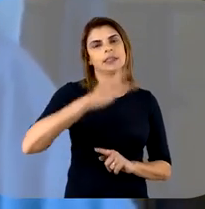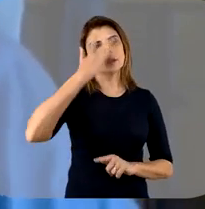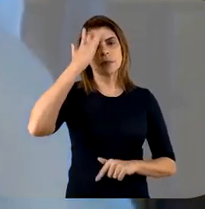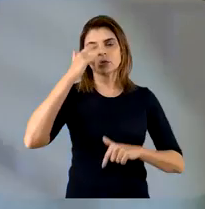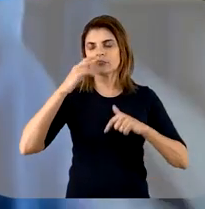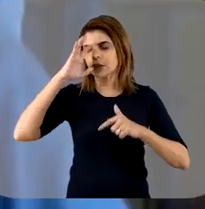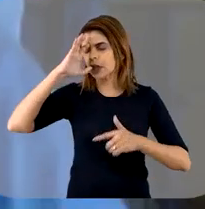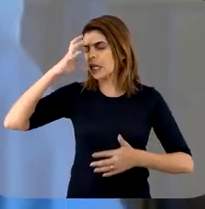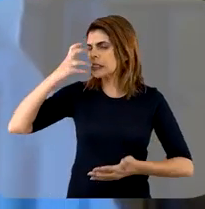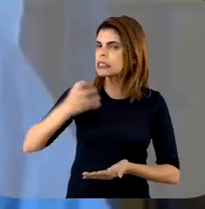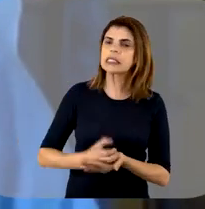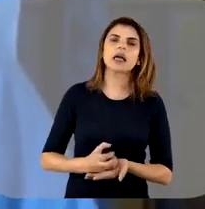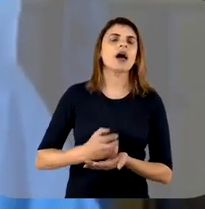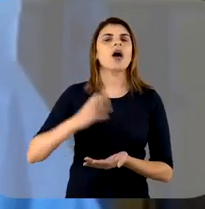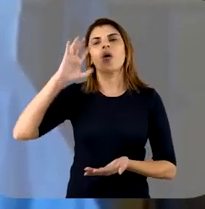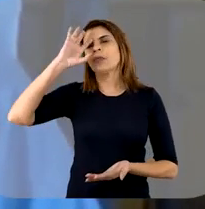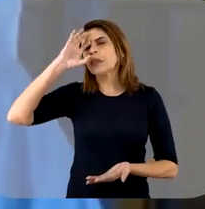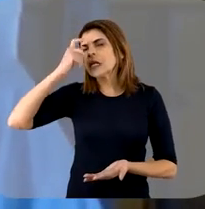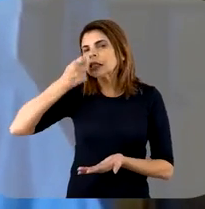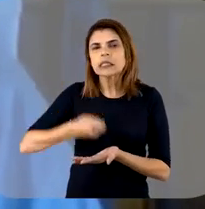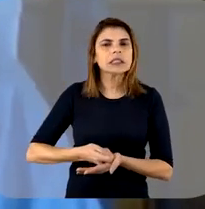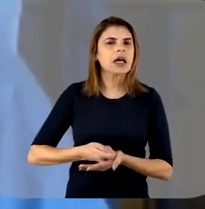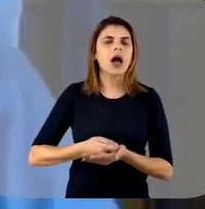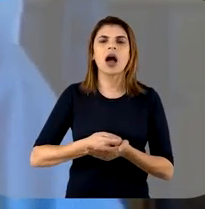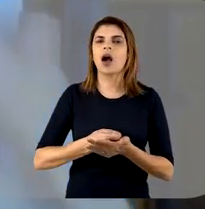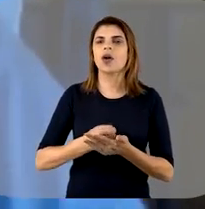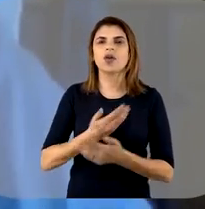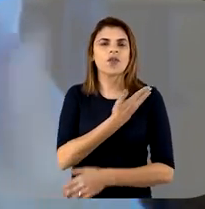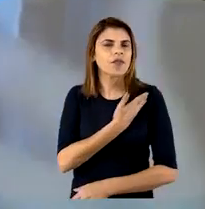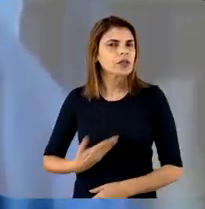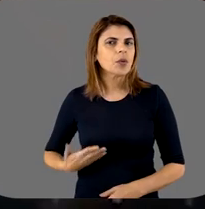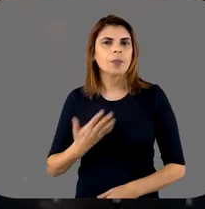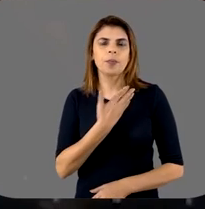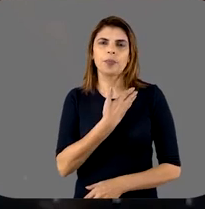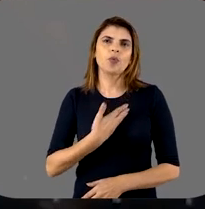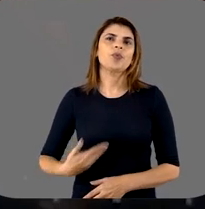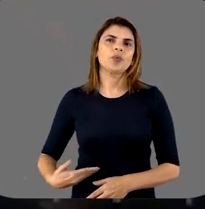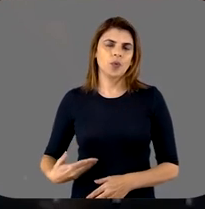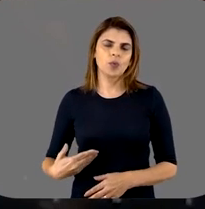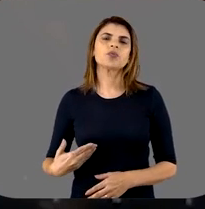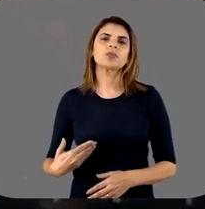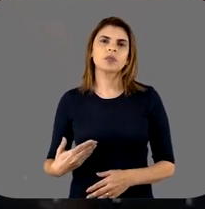de decisão, com os gestores públicos, né, no sentido de